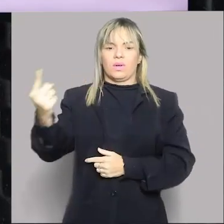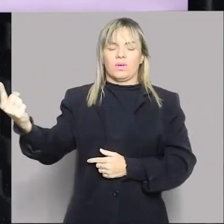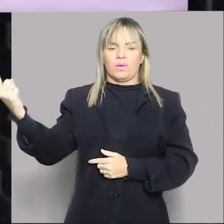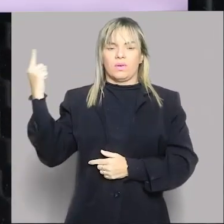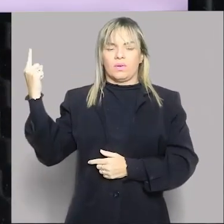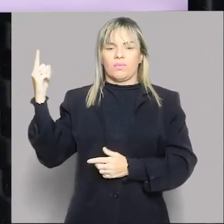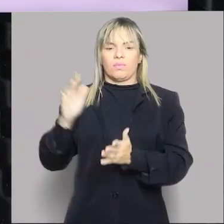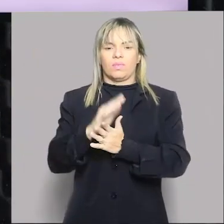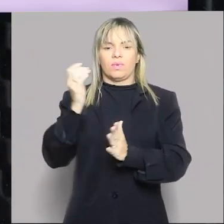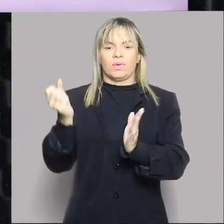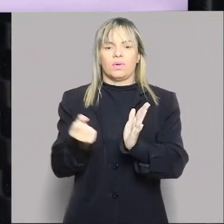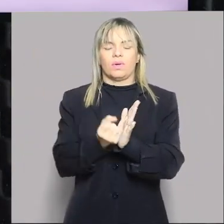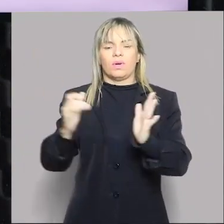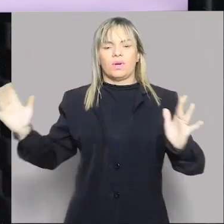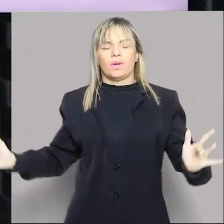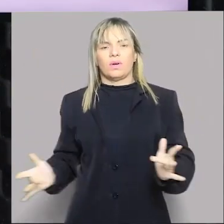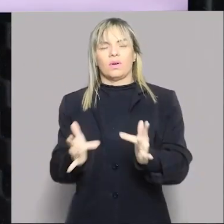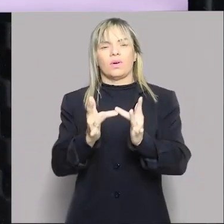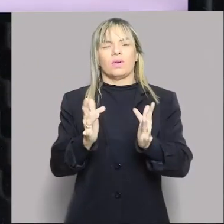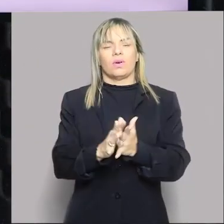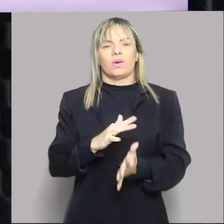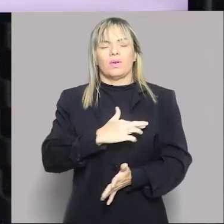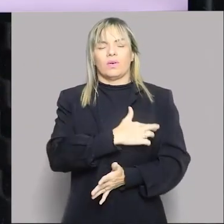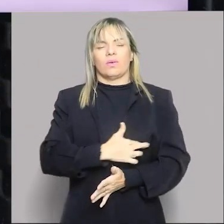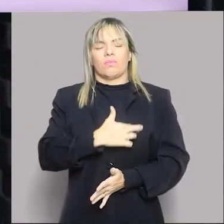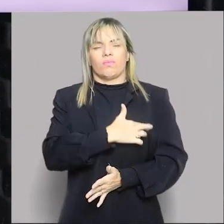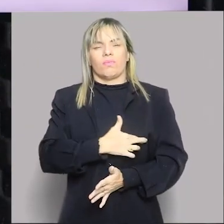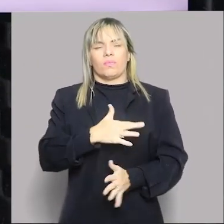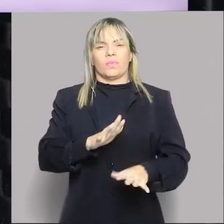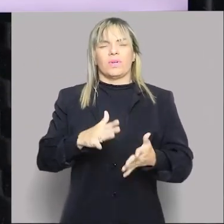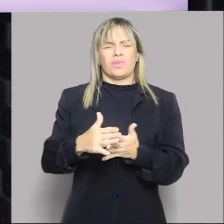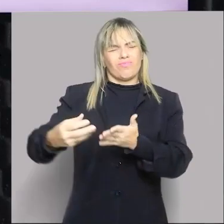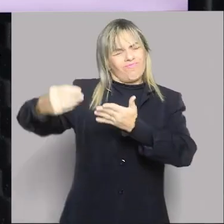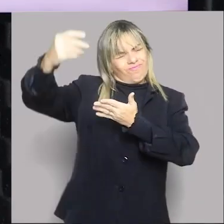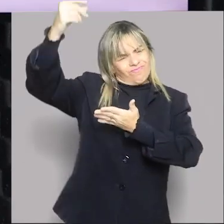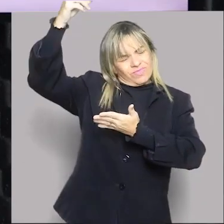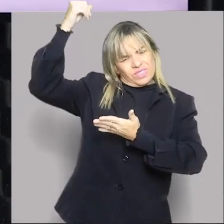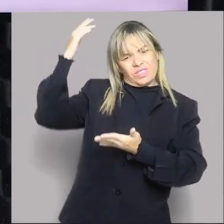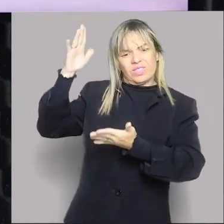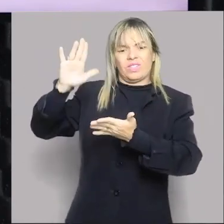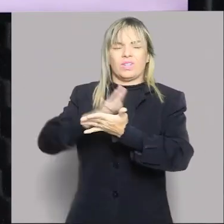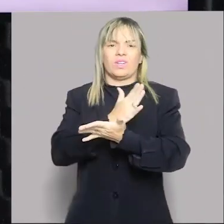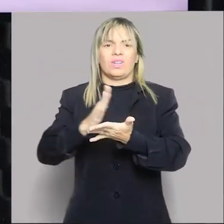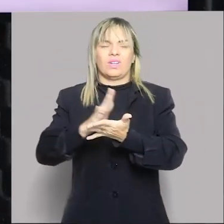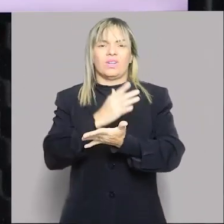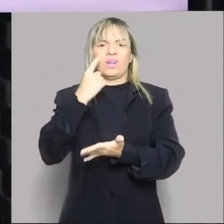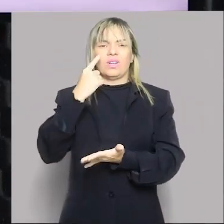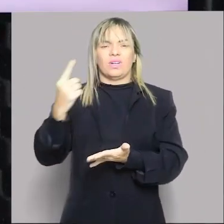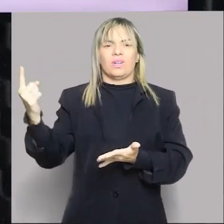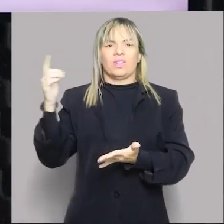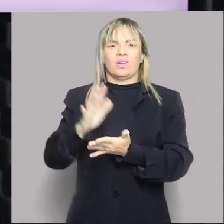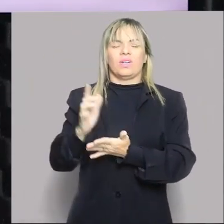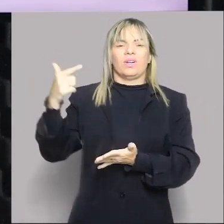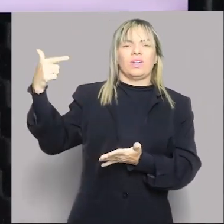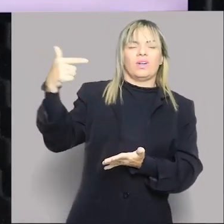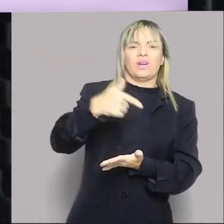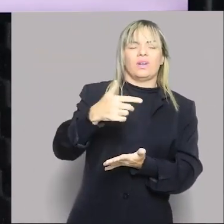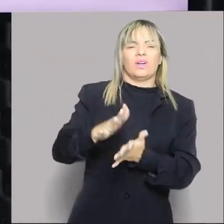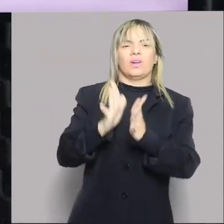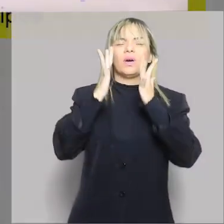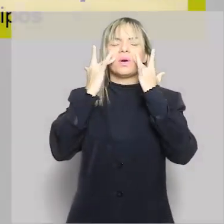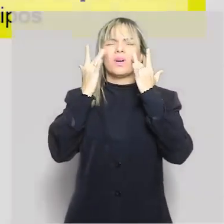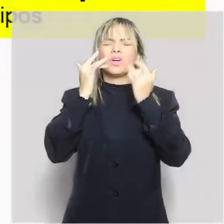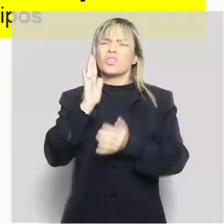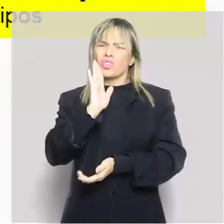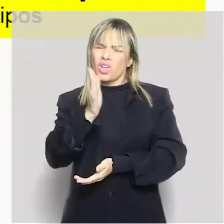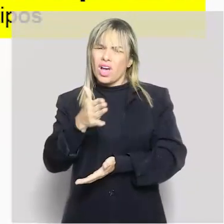a clássica e a romântica. Mas isso há muito tempo atrás. Algum de vocês já ouviu falar da sétima arte? Professor, eu já